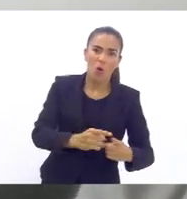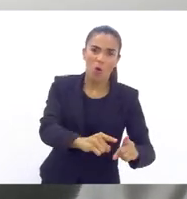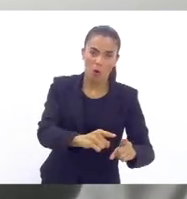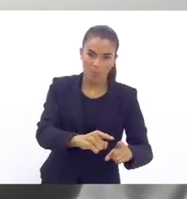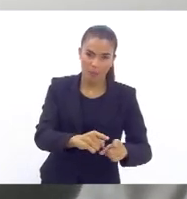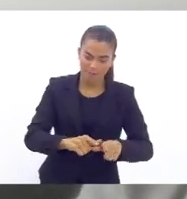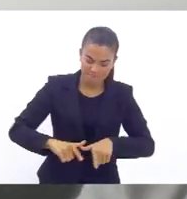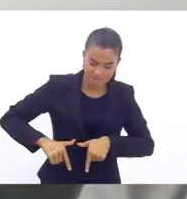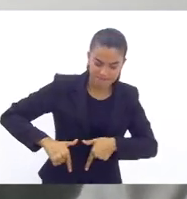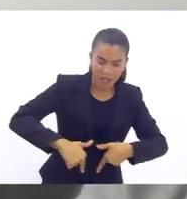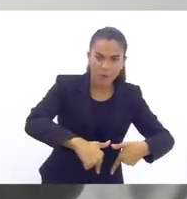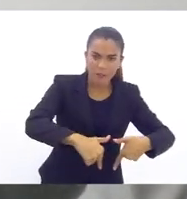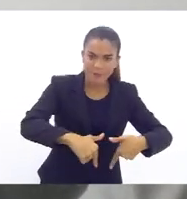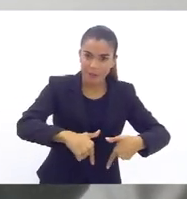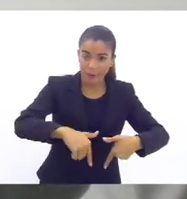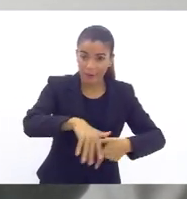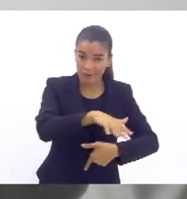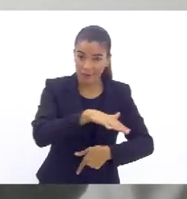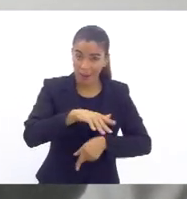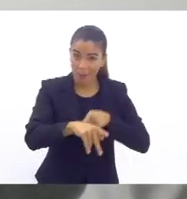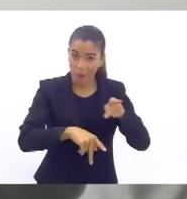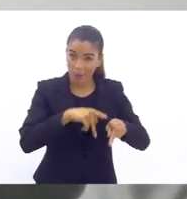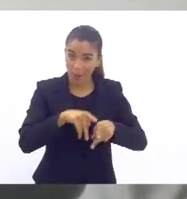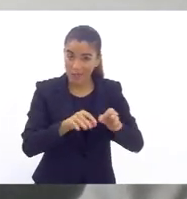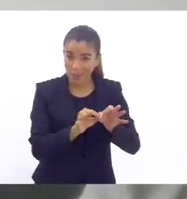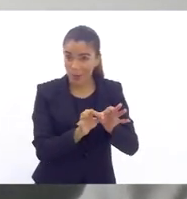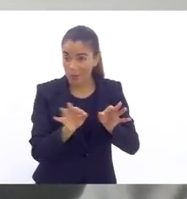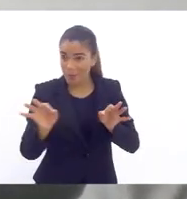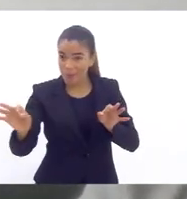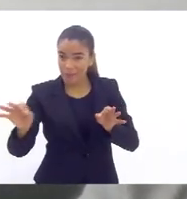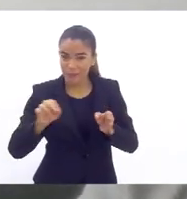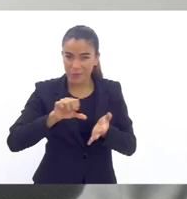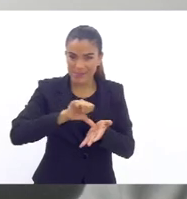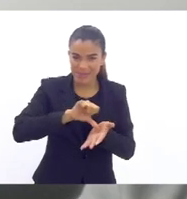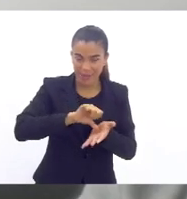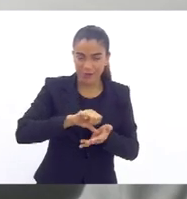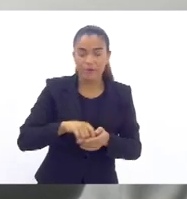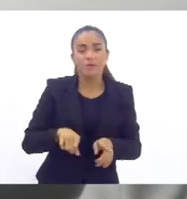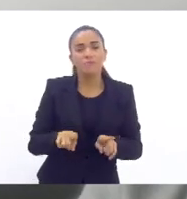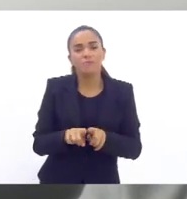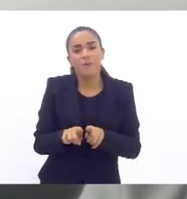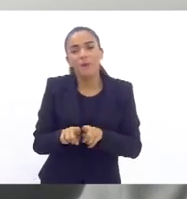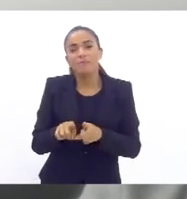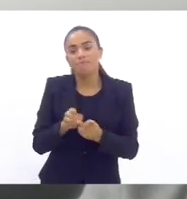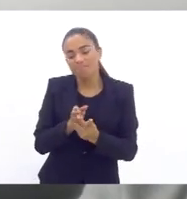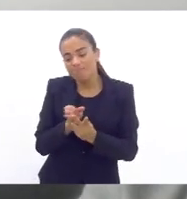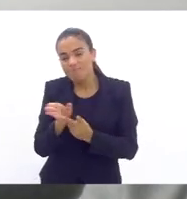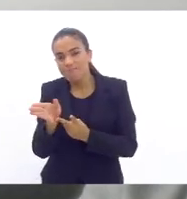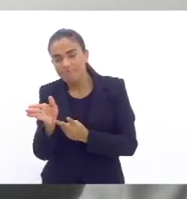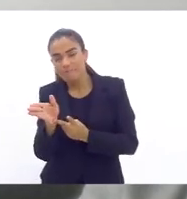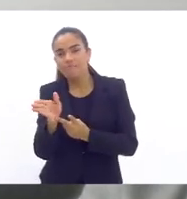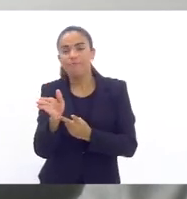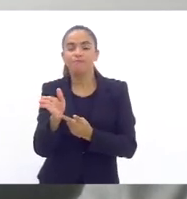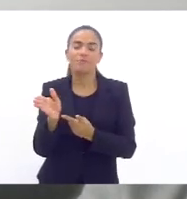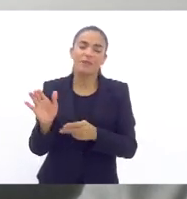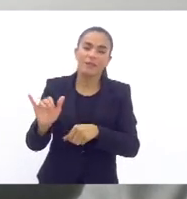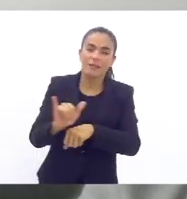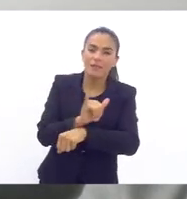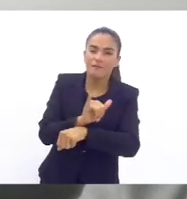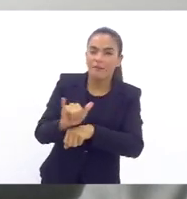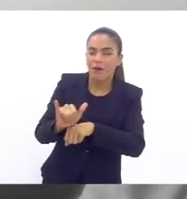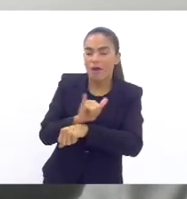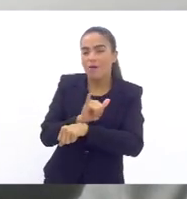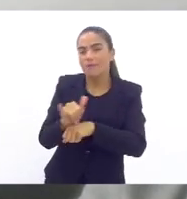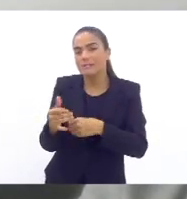atua sobre as populações da Periferia seja também na forma como nós temos aí